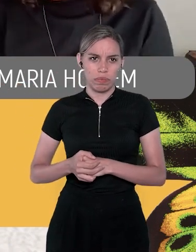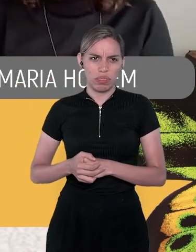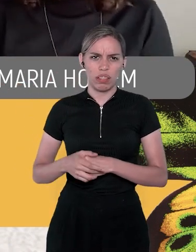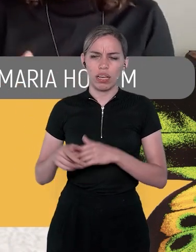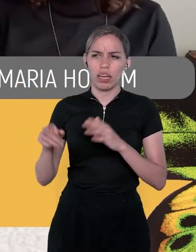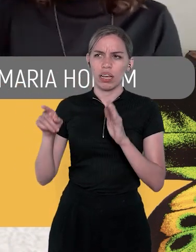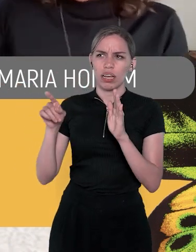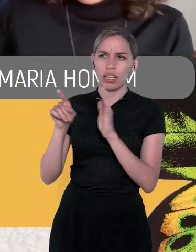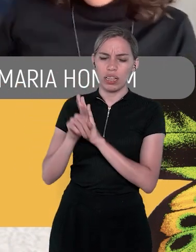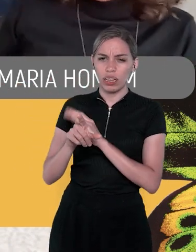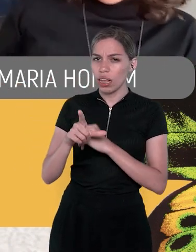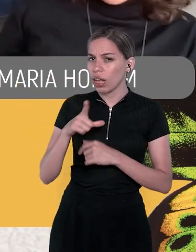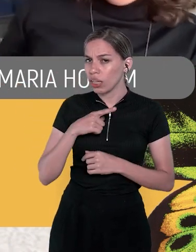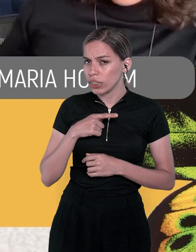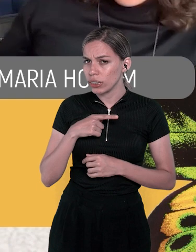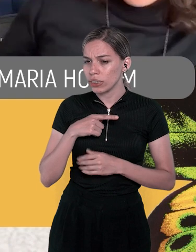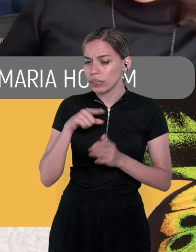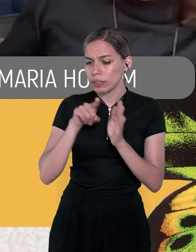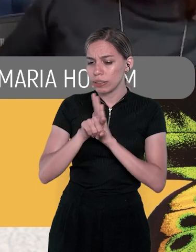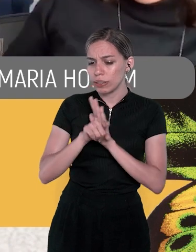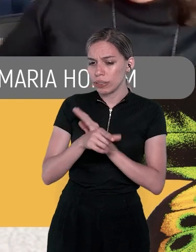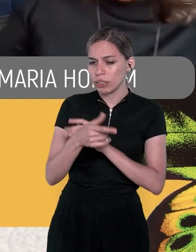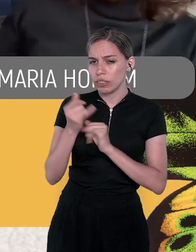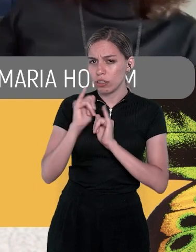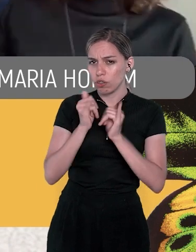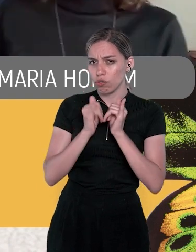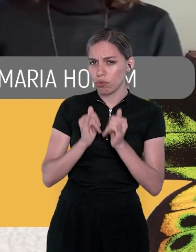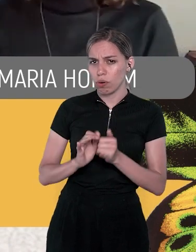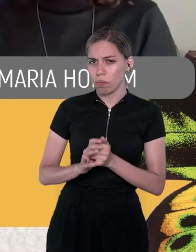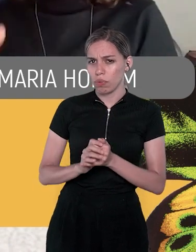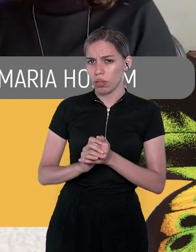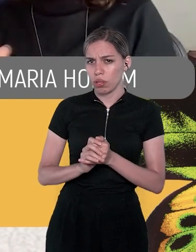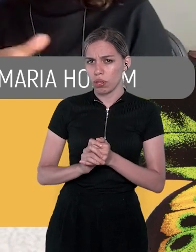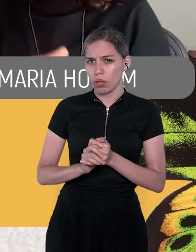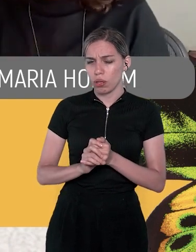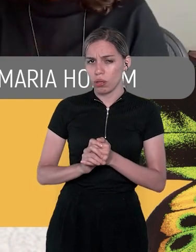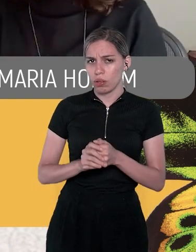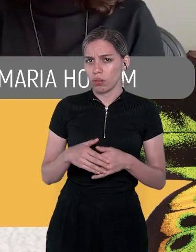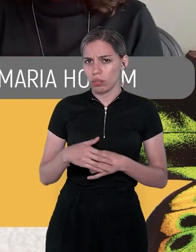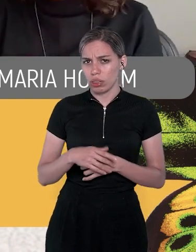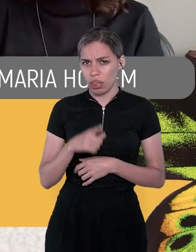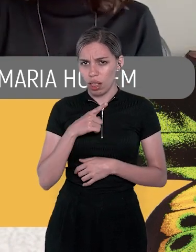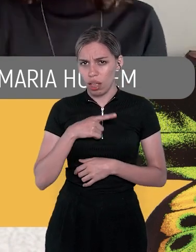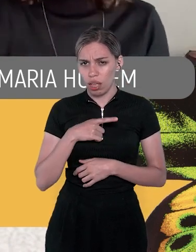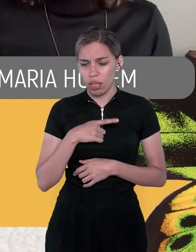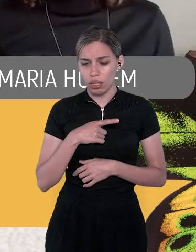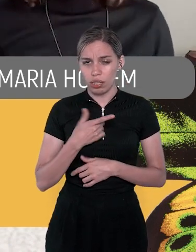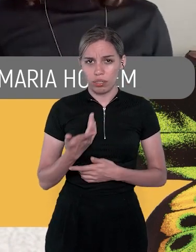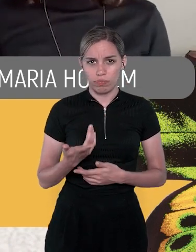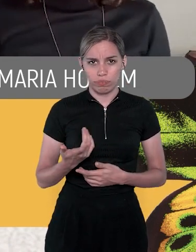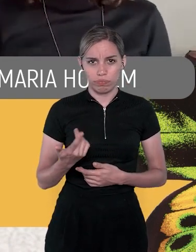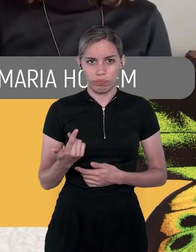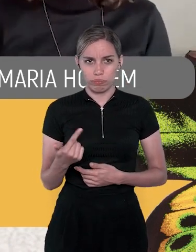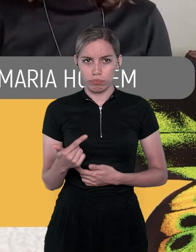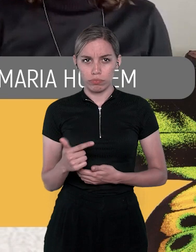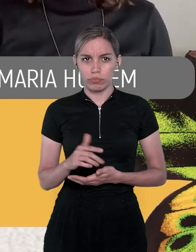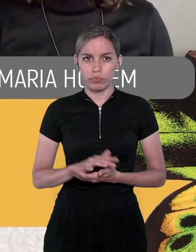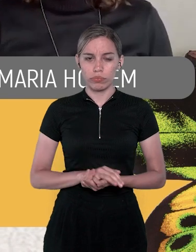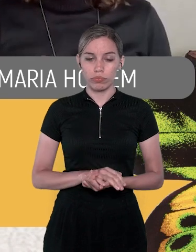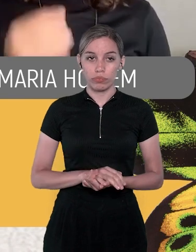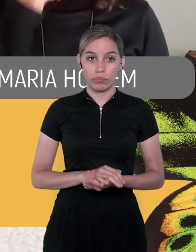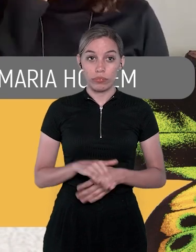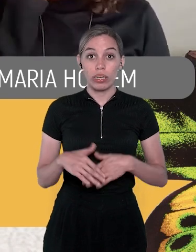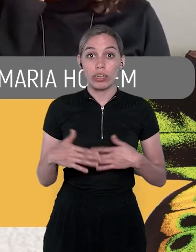os dados, ou os colegas que gostam da ciência experimental baseada sobre dados para fazer ciências humanas.